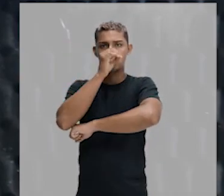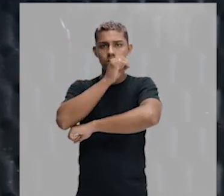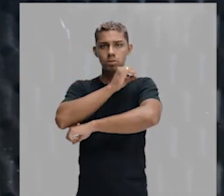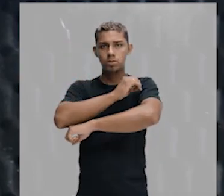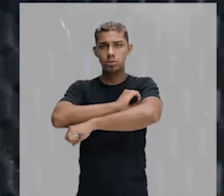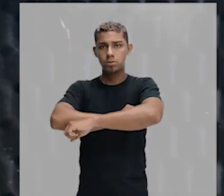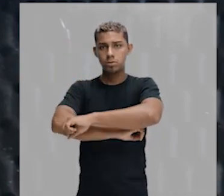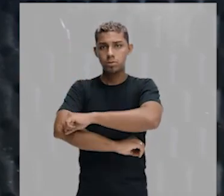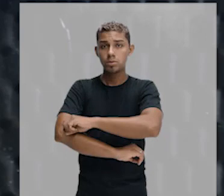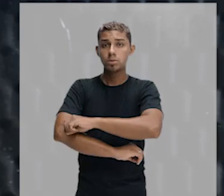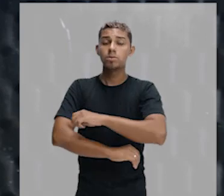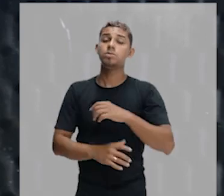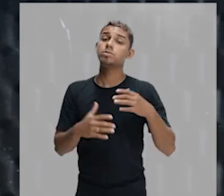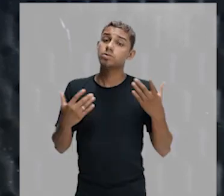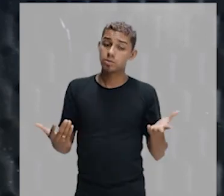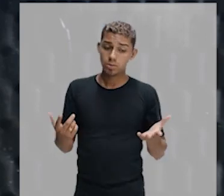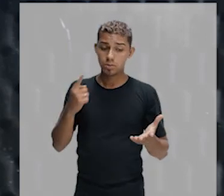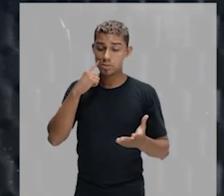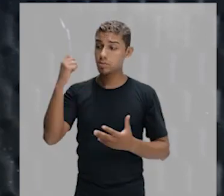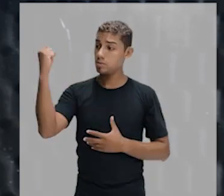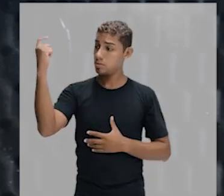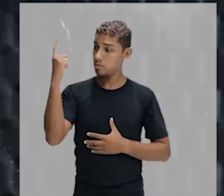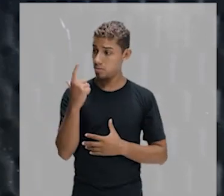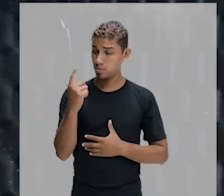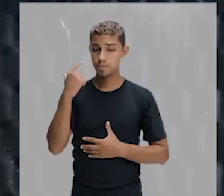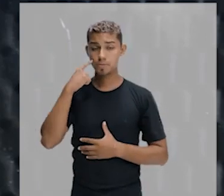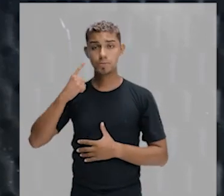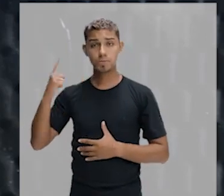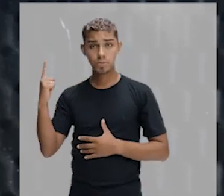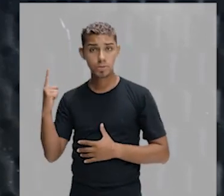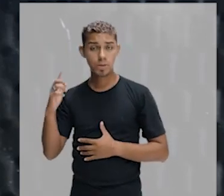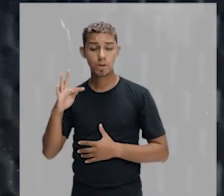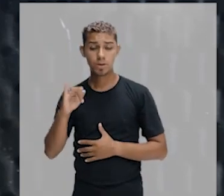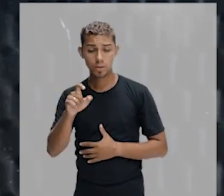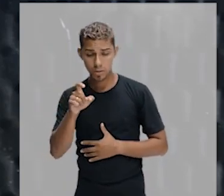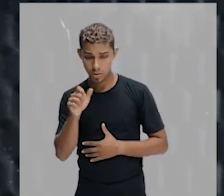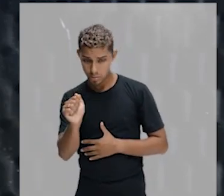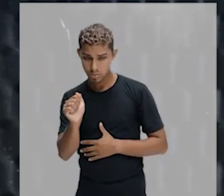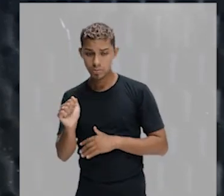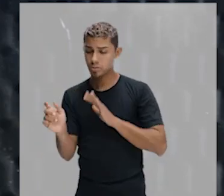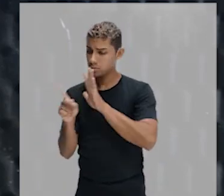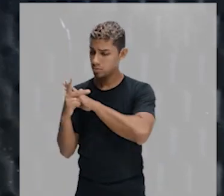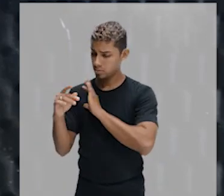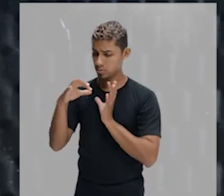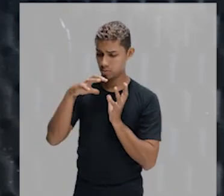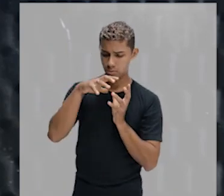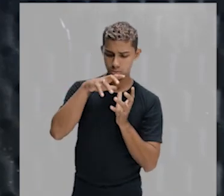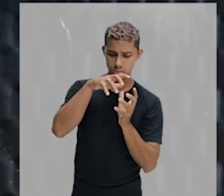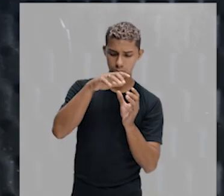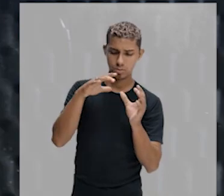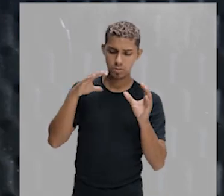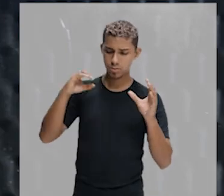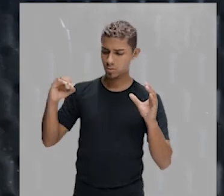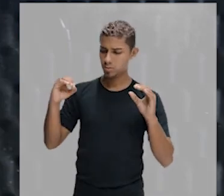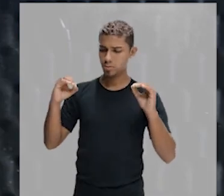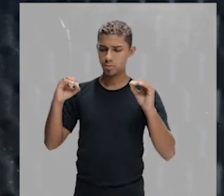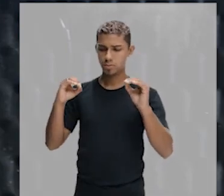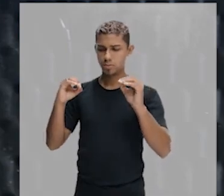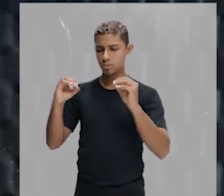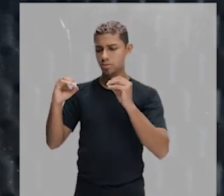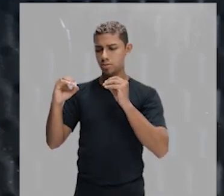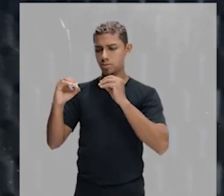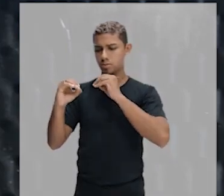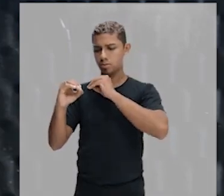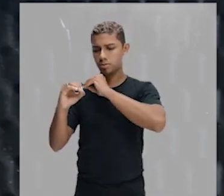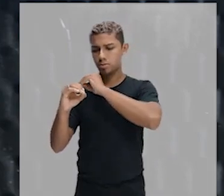fixa, tá, ok? Justamente porque aqui já se trata também do próprio movimento da Terra em relação a ele, ok? Então